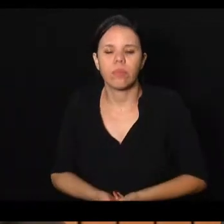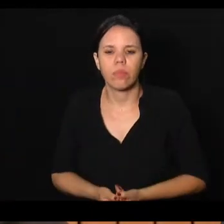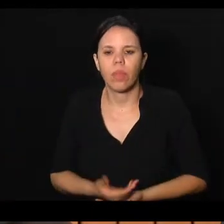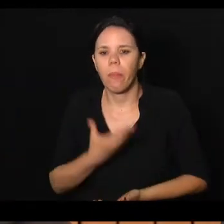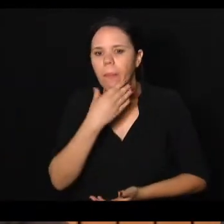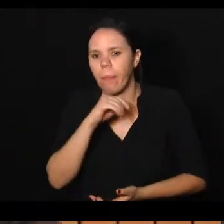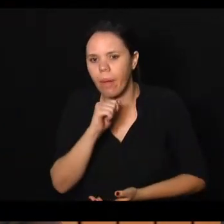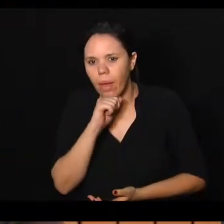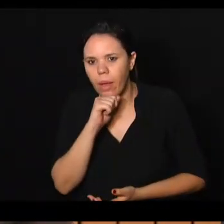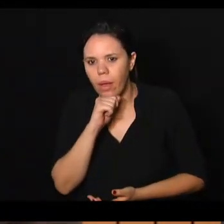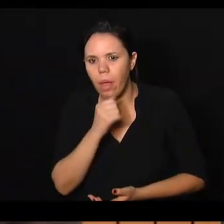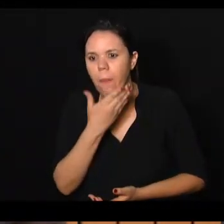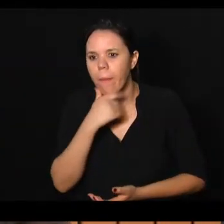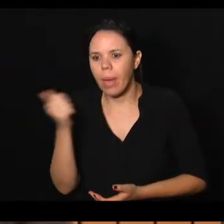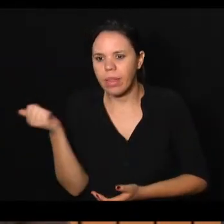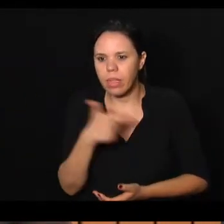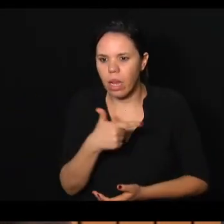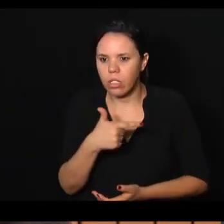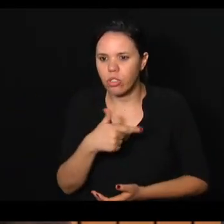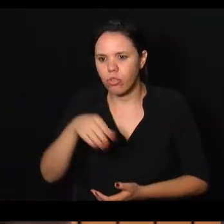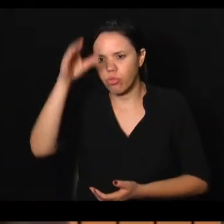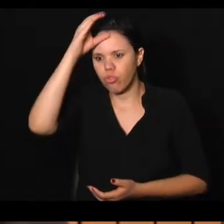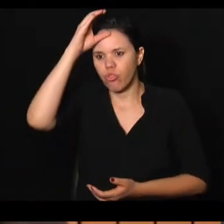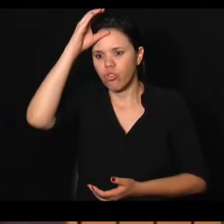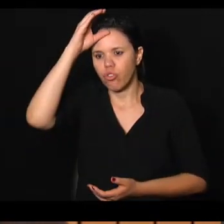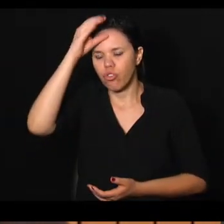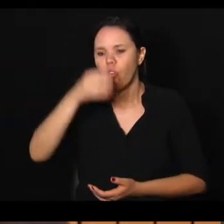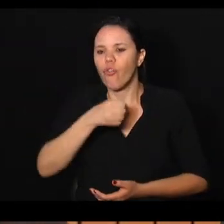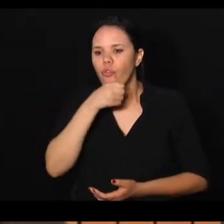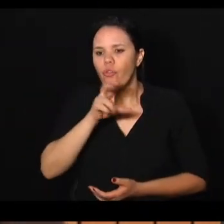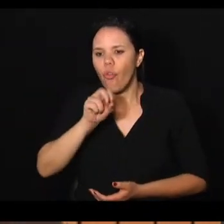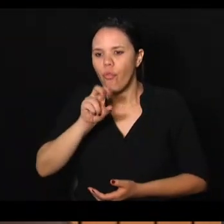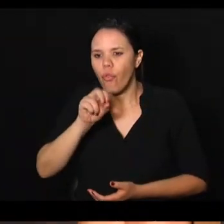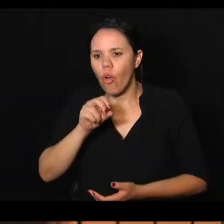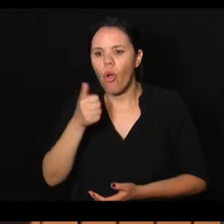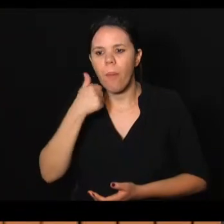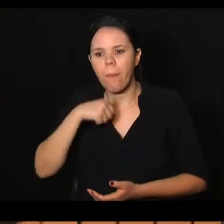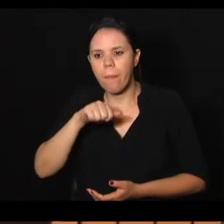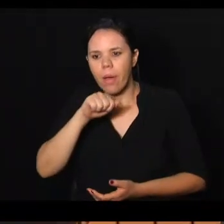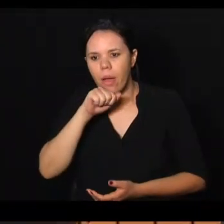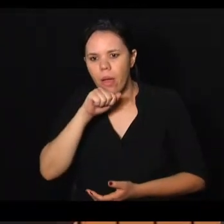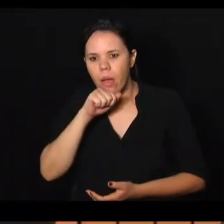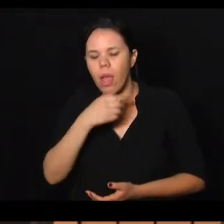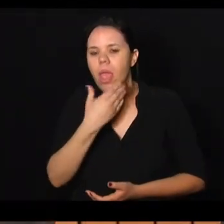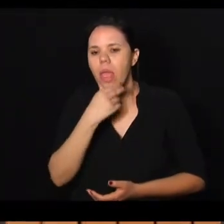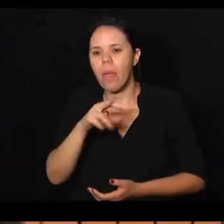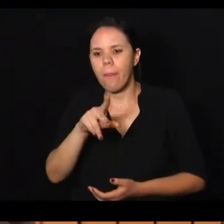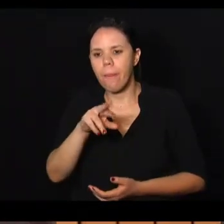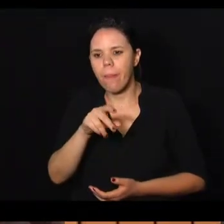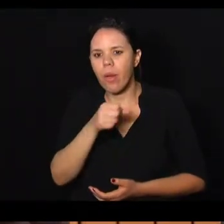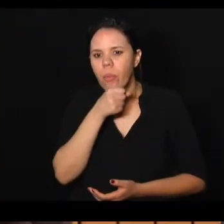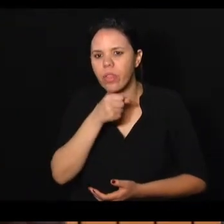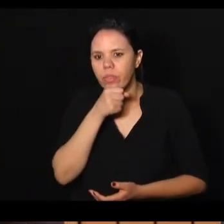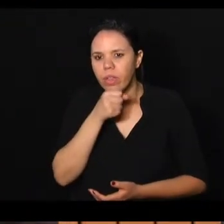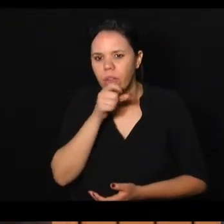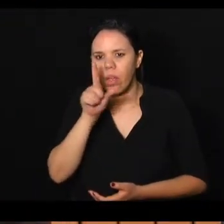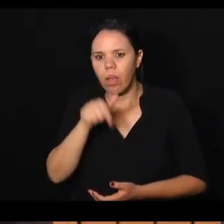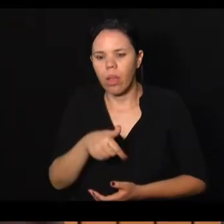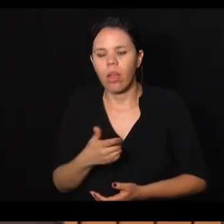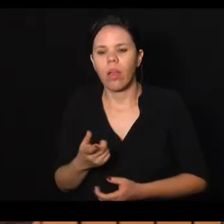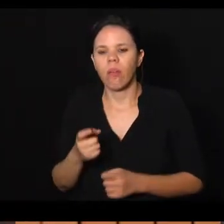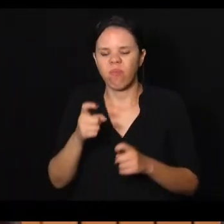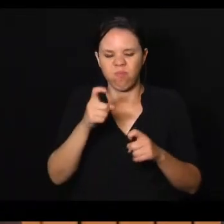Pai, padrasto, tio, avô, mãe, irmão mais velho, o abuso